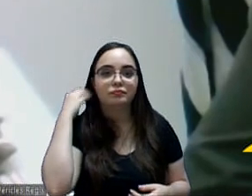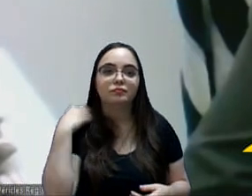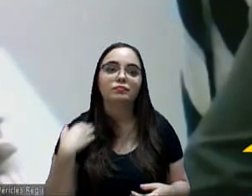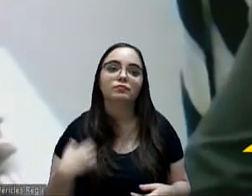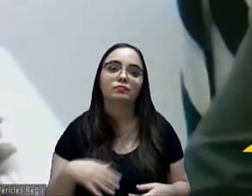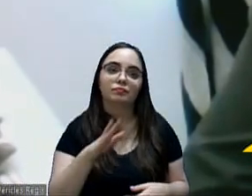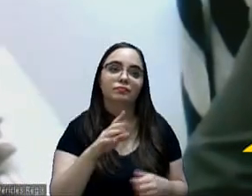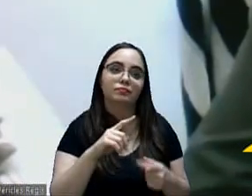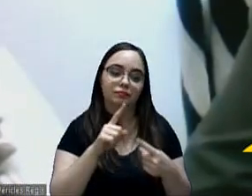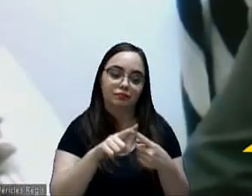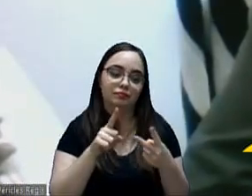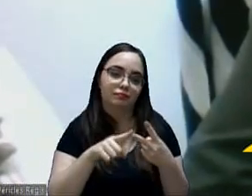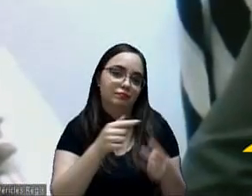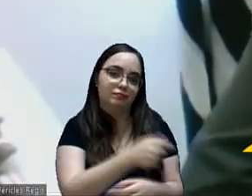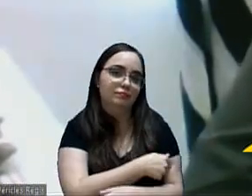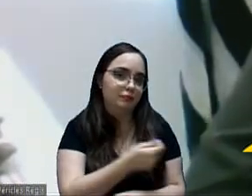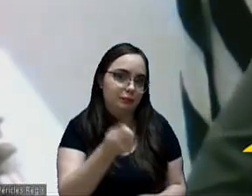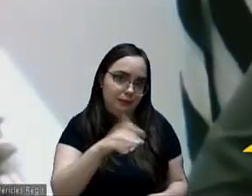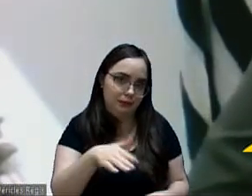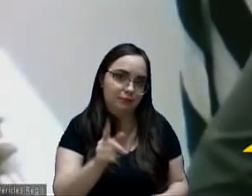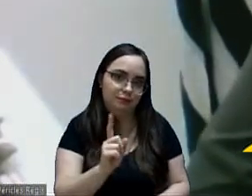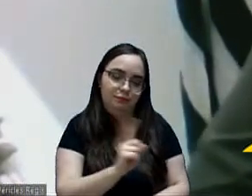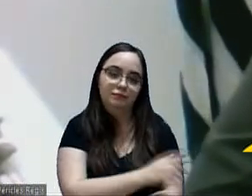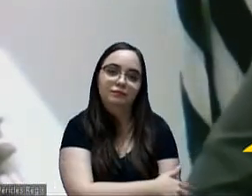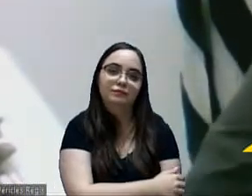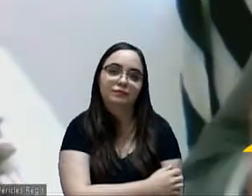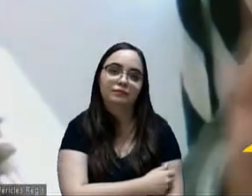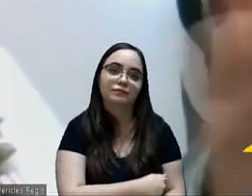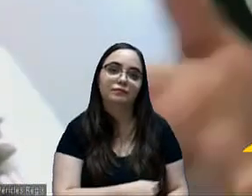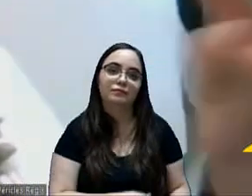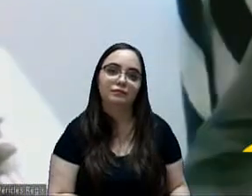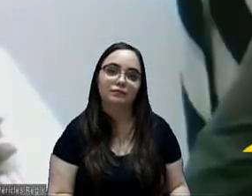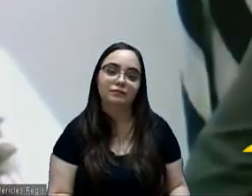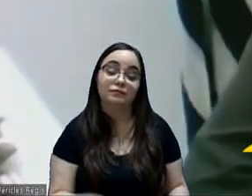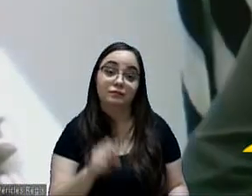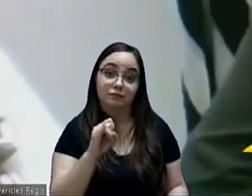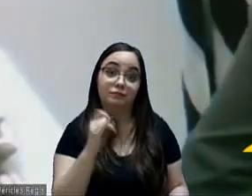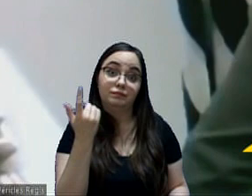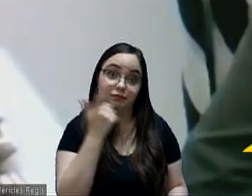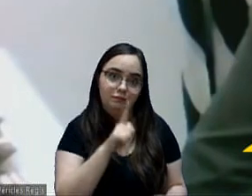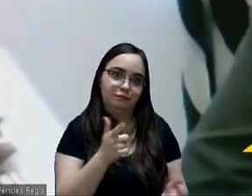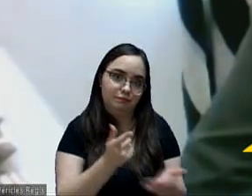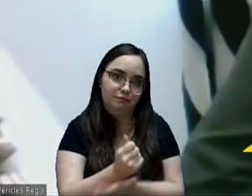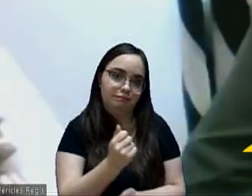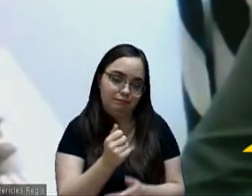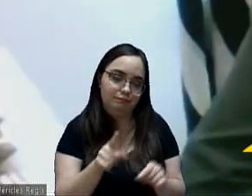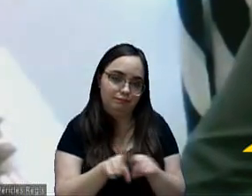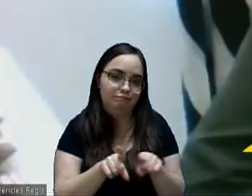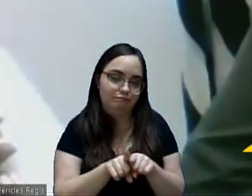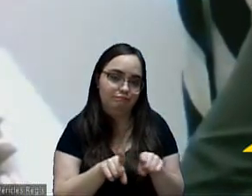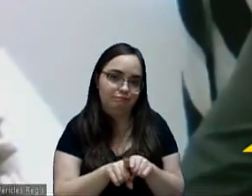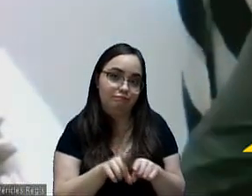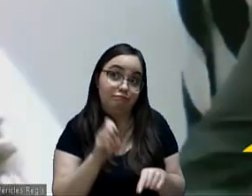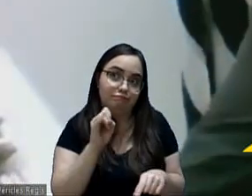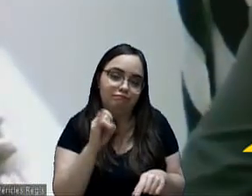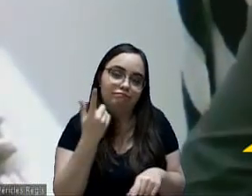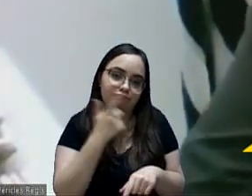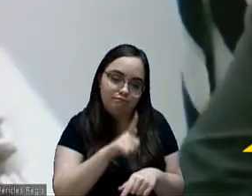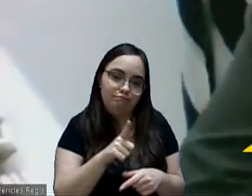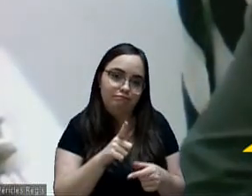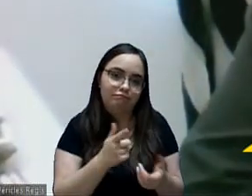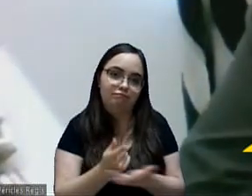primeira e segunda dose não vai sair barato isso aí não. Se for o caso de conseguir comprar, né? Tem essa outra problemática aí também que foi